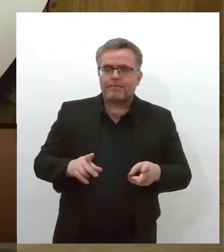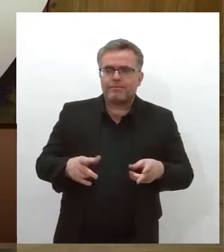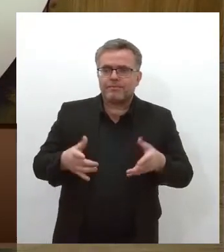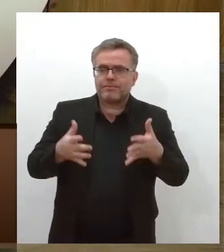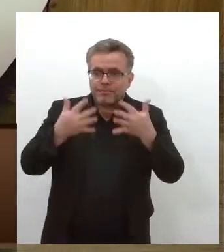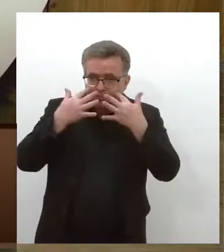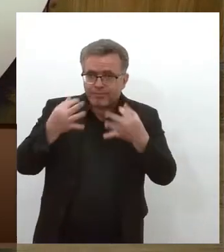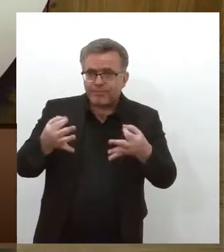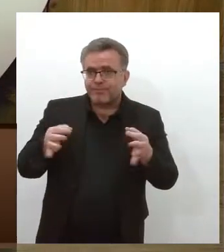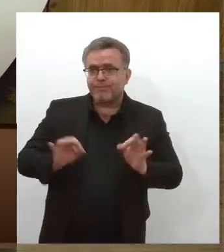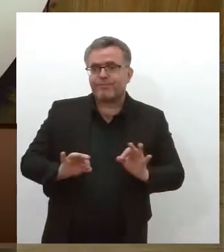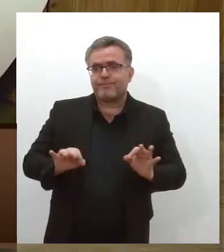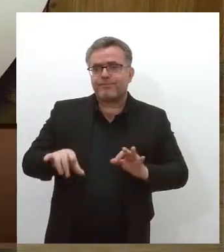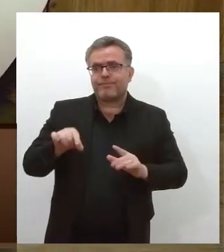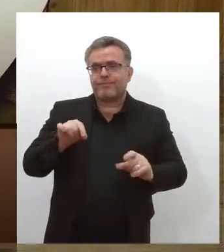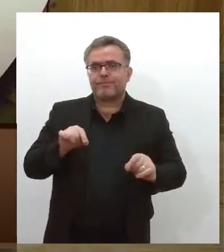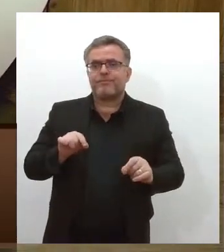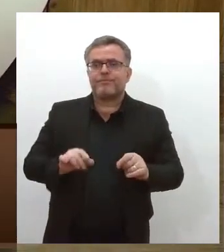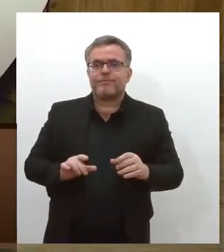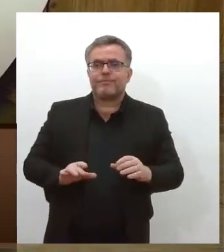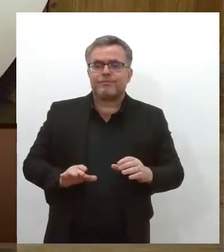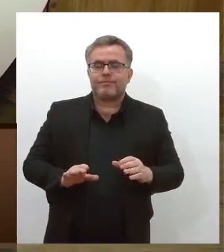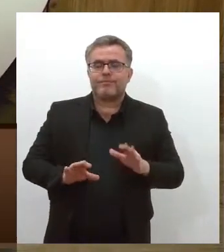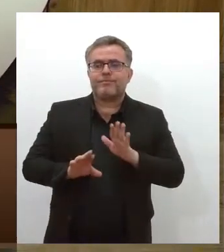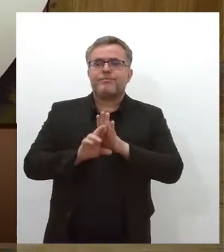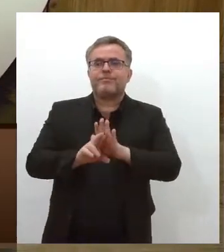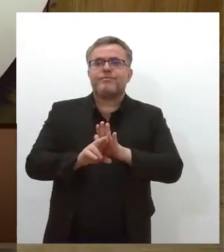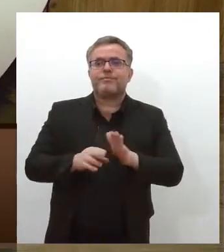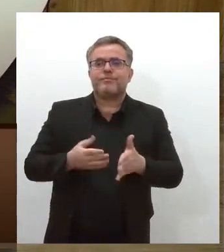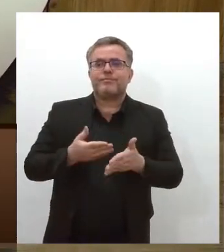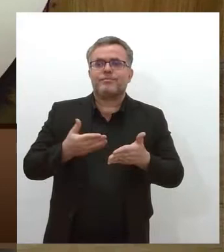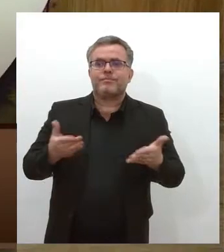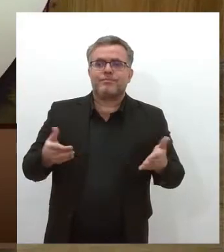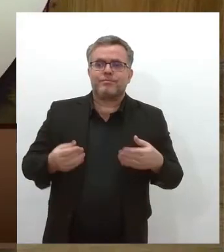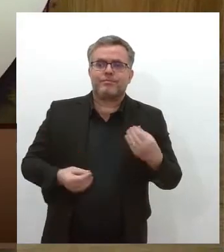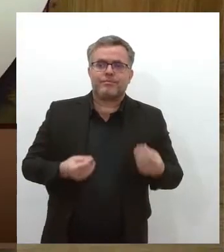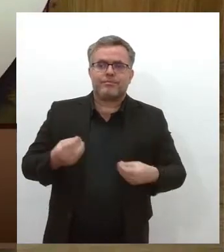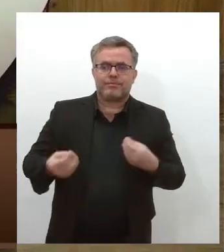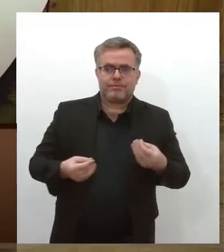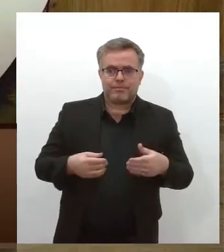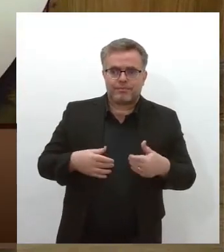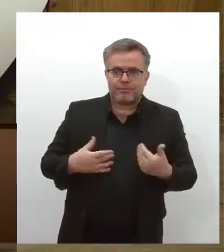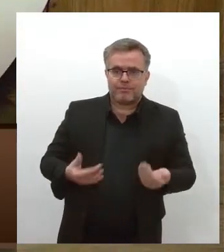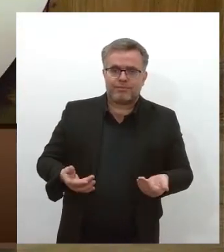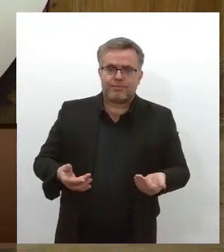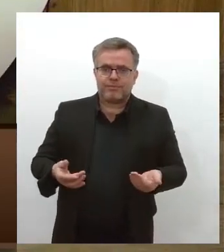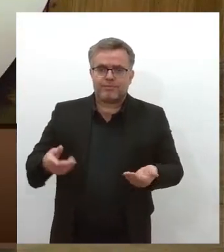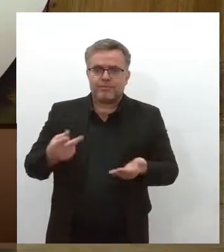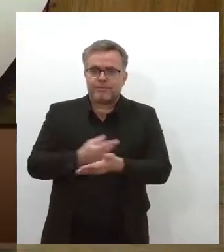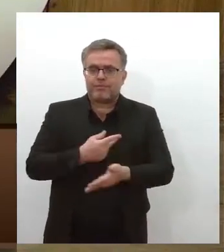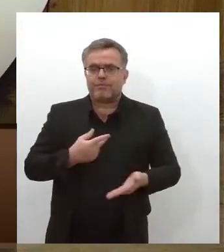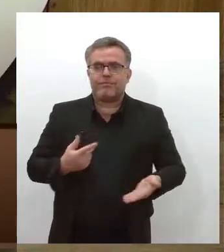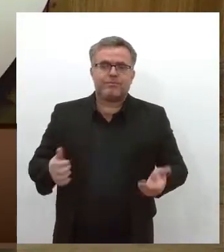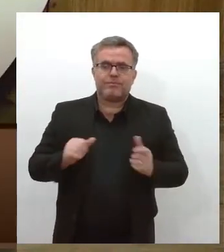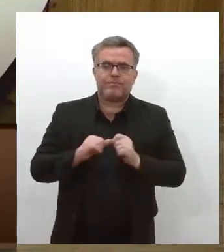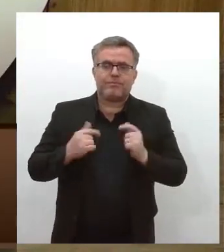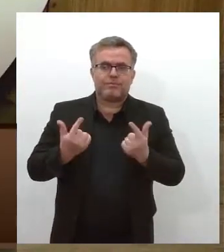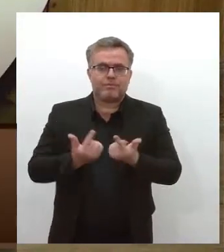escolhe para nos representar, seja no Congresso Nacional, seja nas assembleias legislativas?